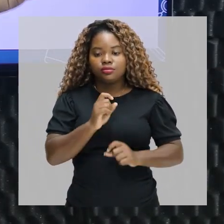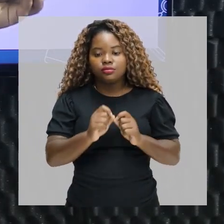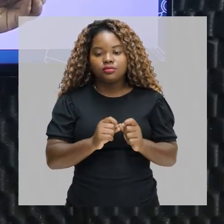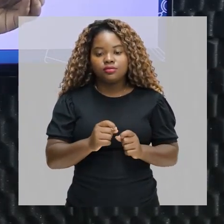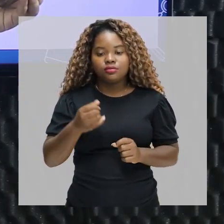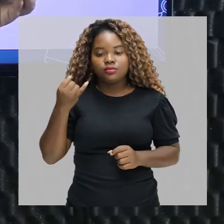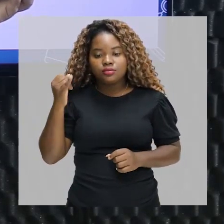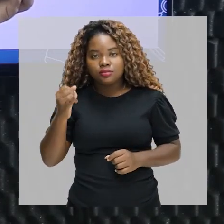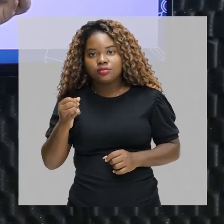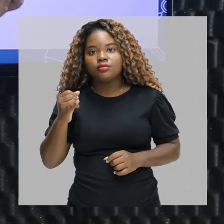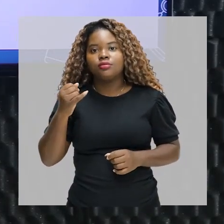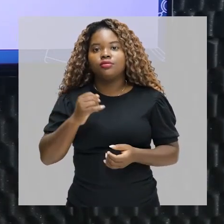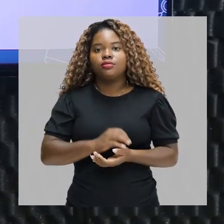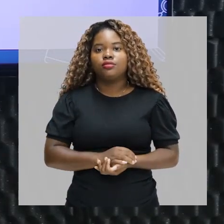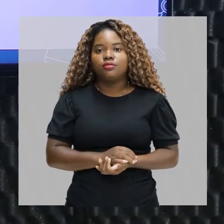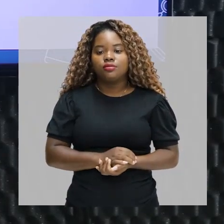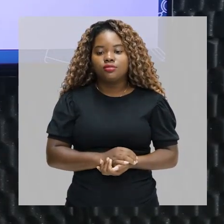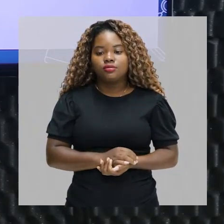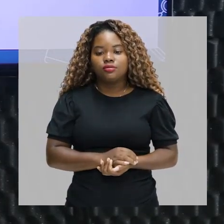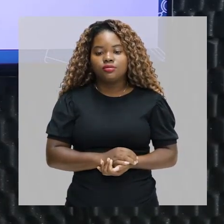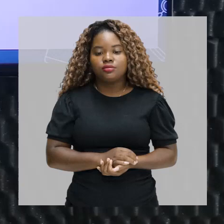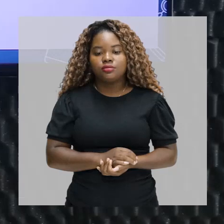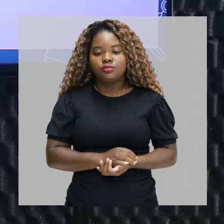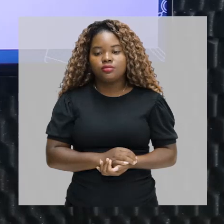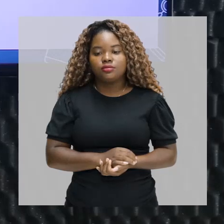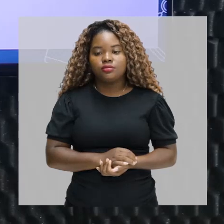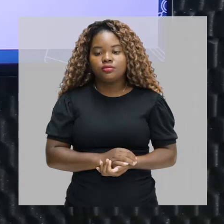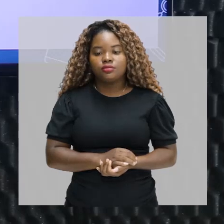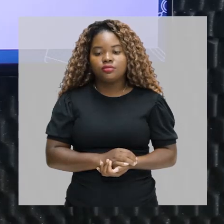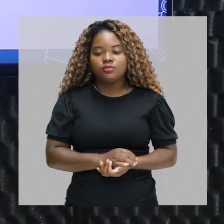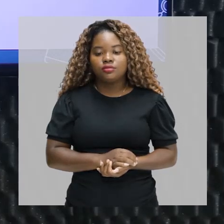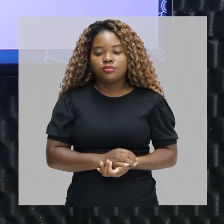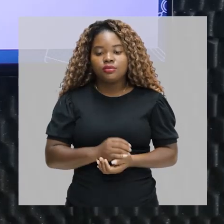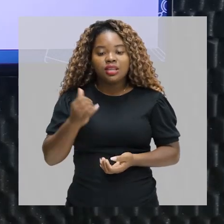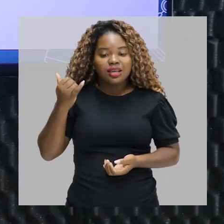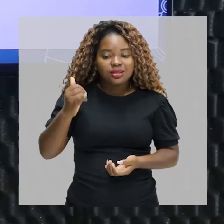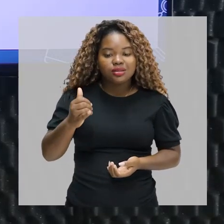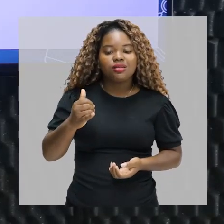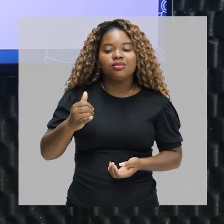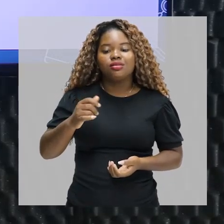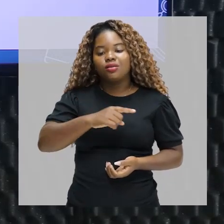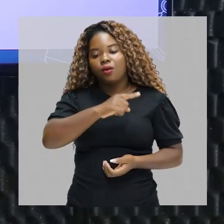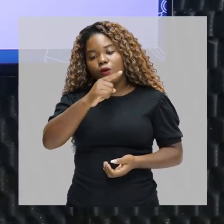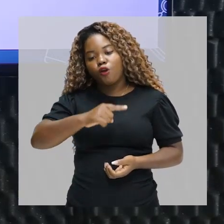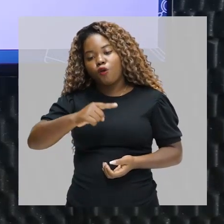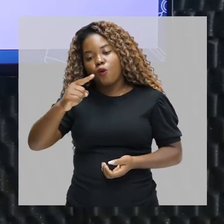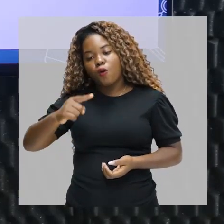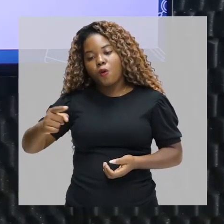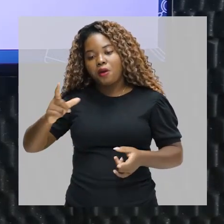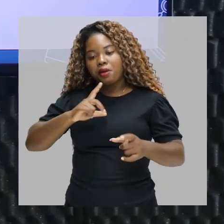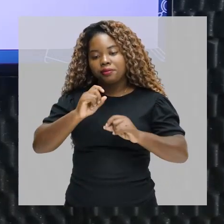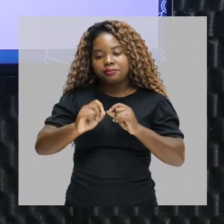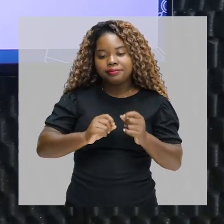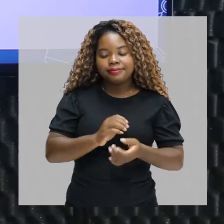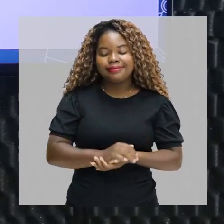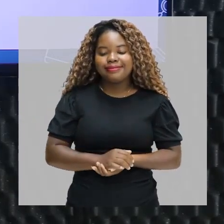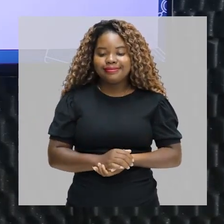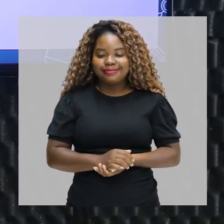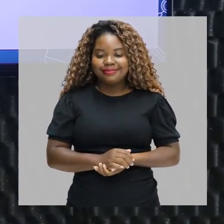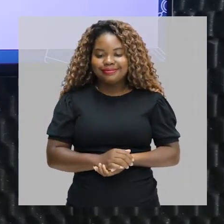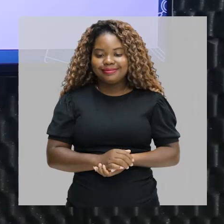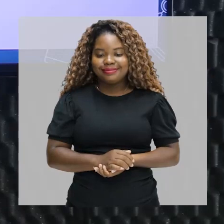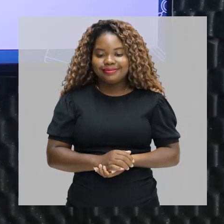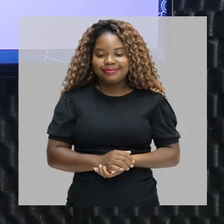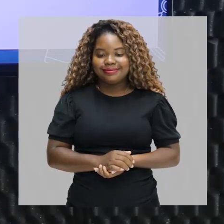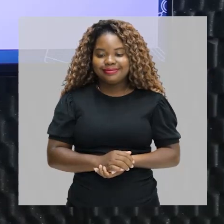ondas eletromagnéticas, isso um pouquinho mais lá para frente, e essas energias de ondas eletromagnéticas é dado, não é,